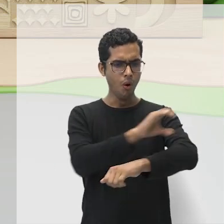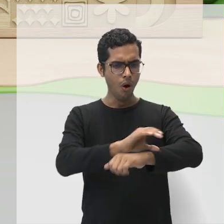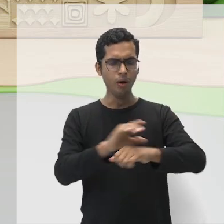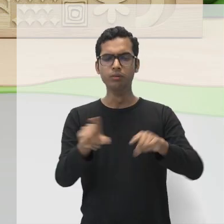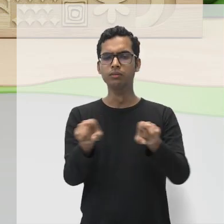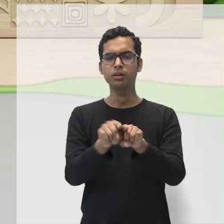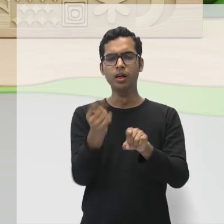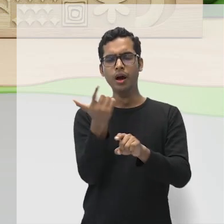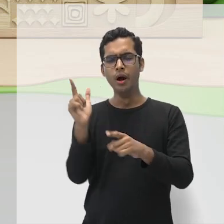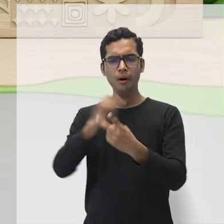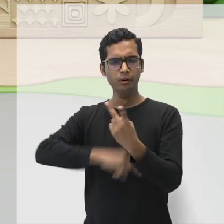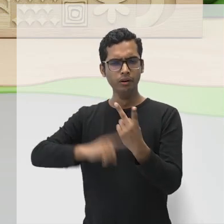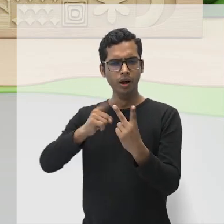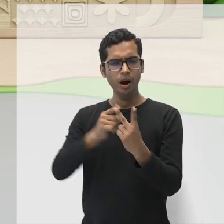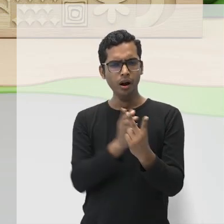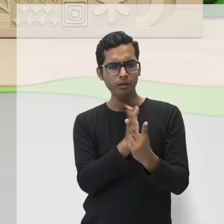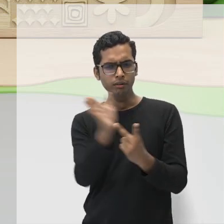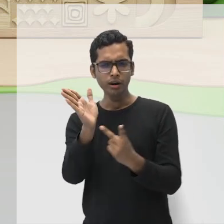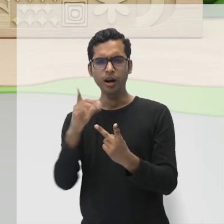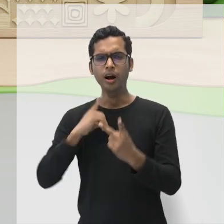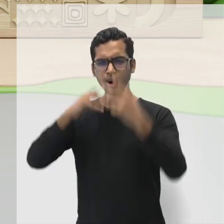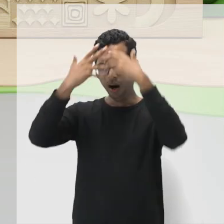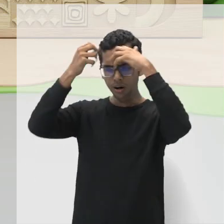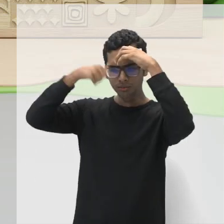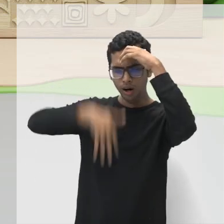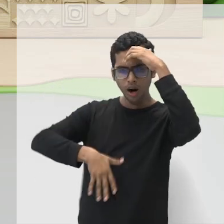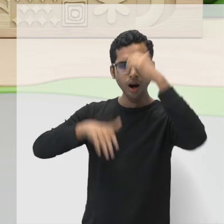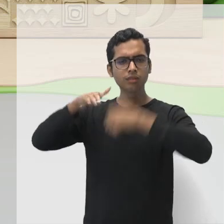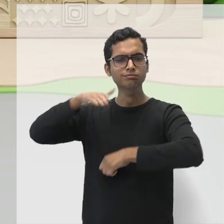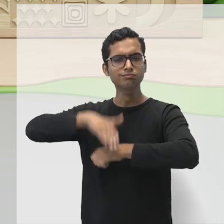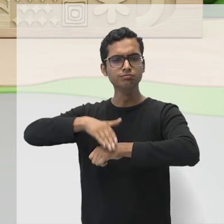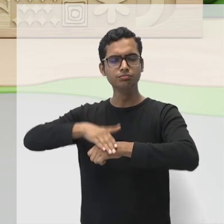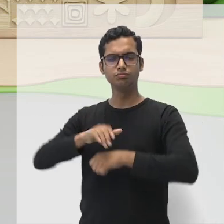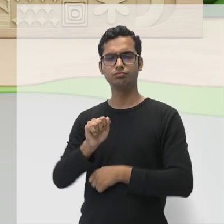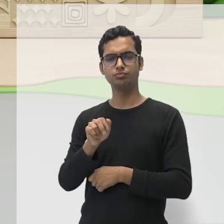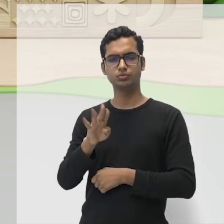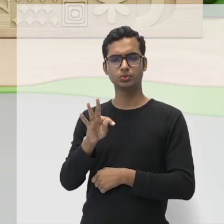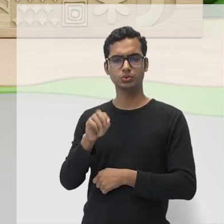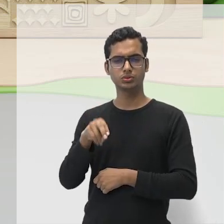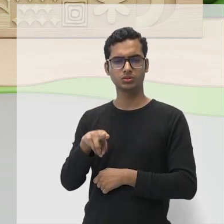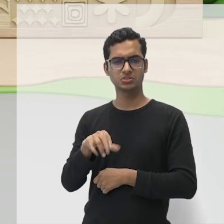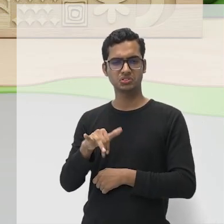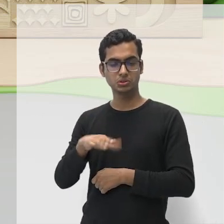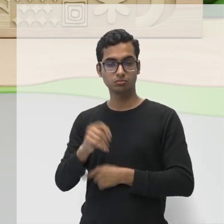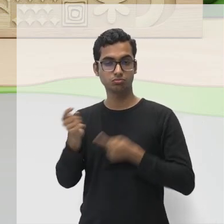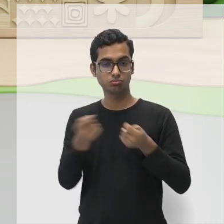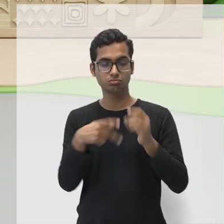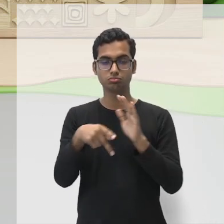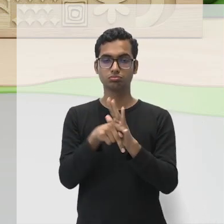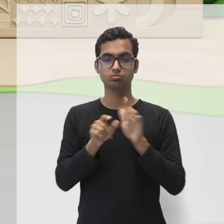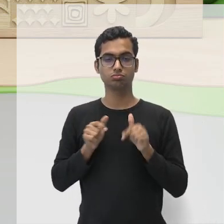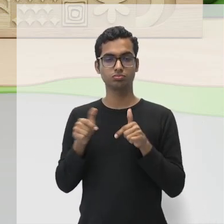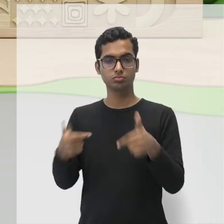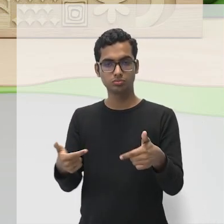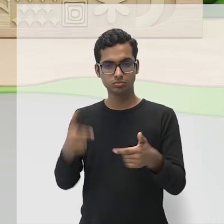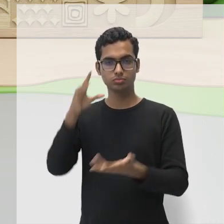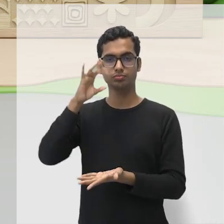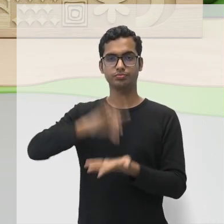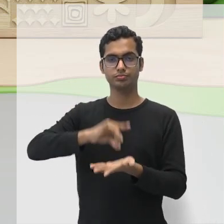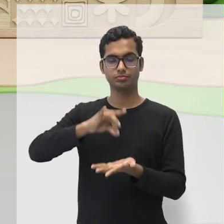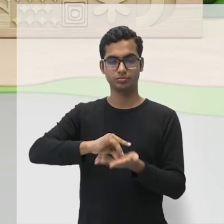dos músculos. O sistema nervoso autônomo, que controla as funções involuntárias